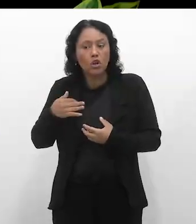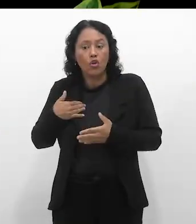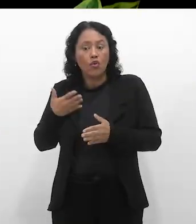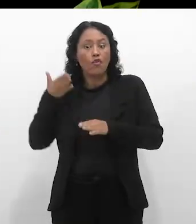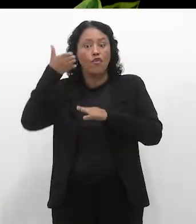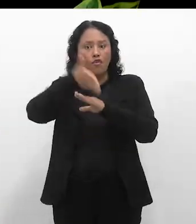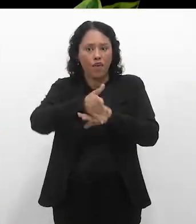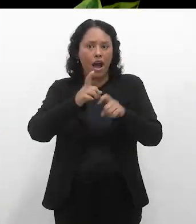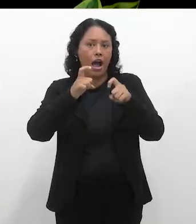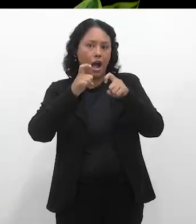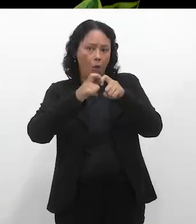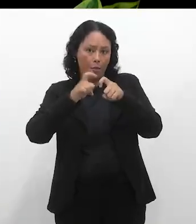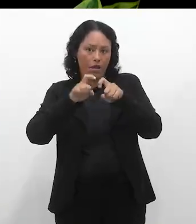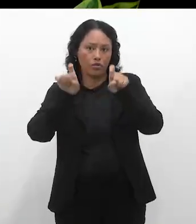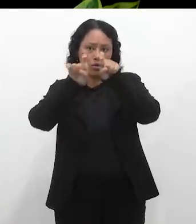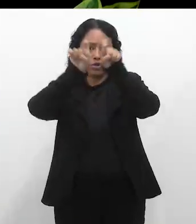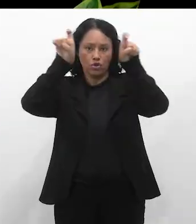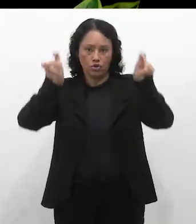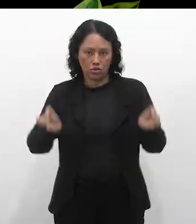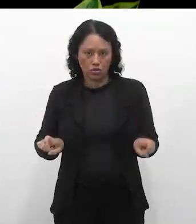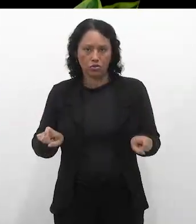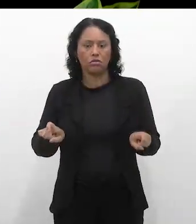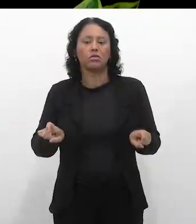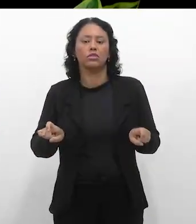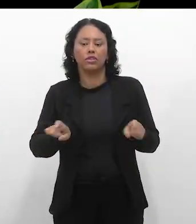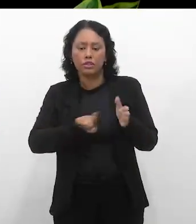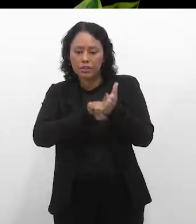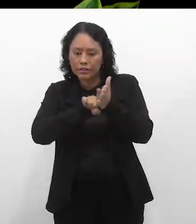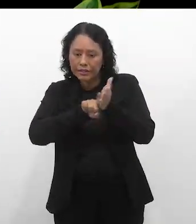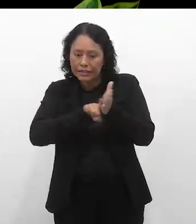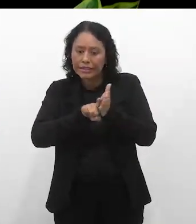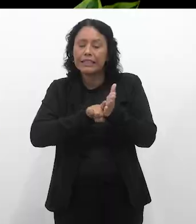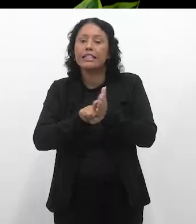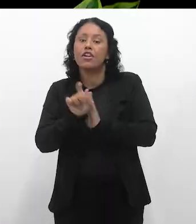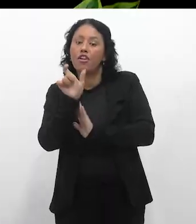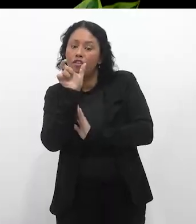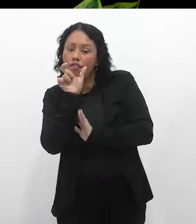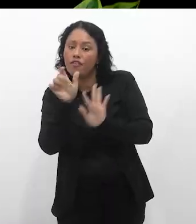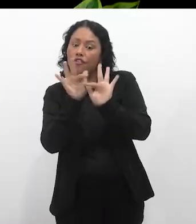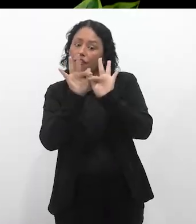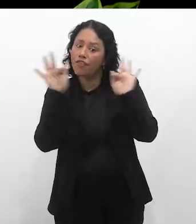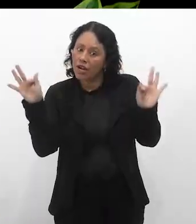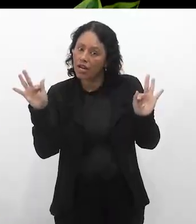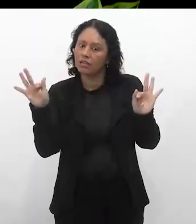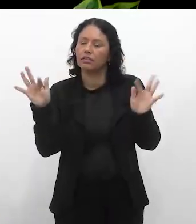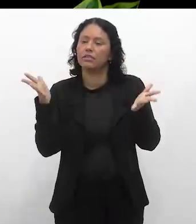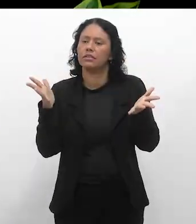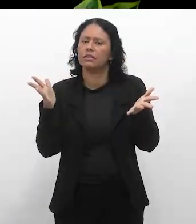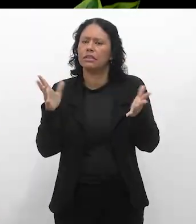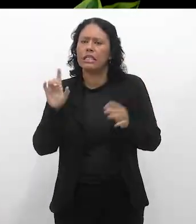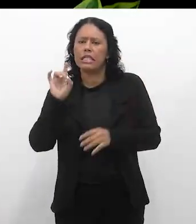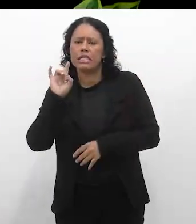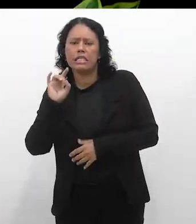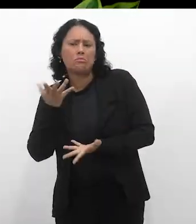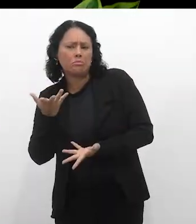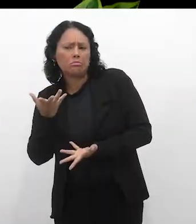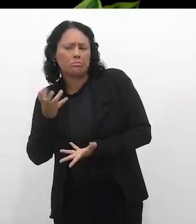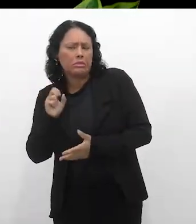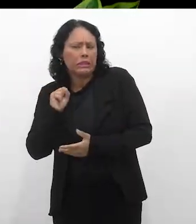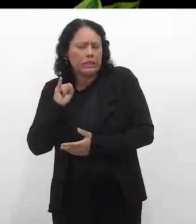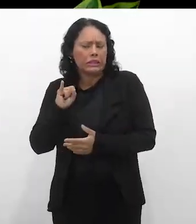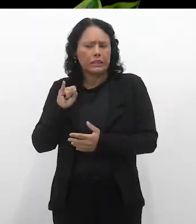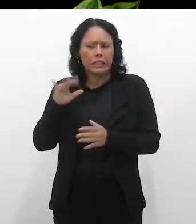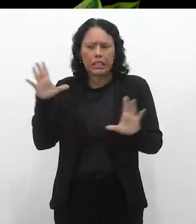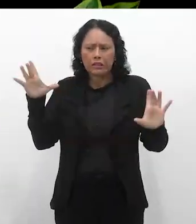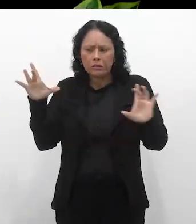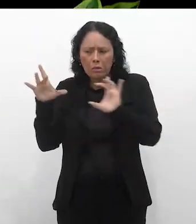para ele investigar. Eu sempre friso essa frase, porque se ele realmente não liga os pontos e